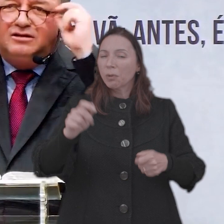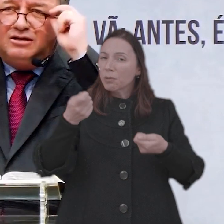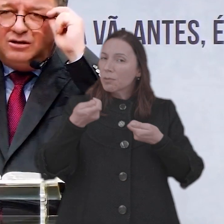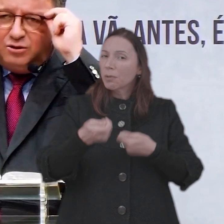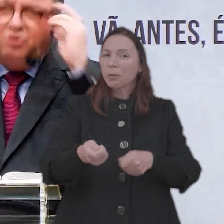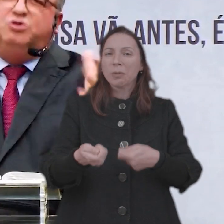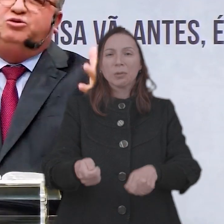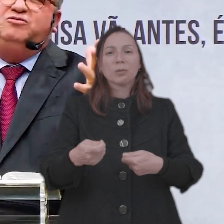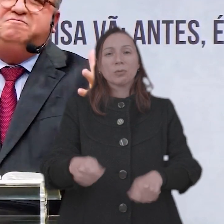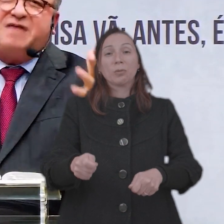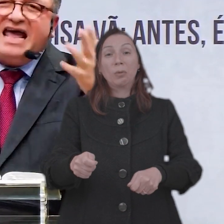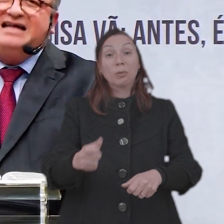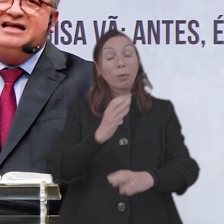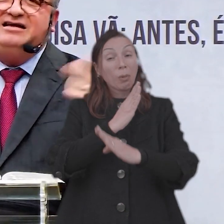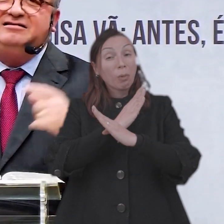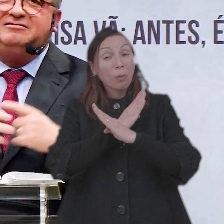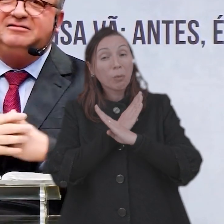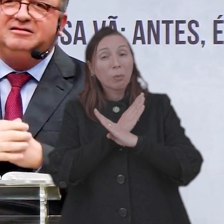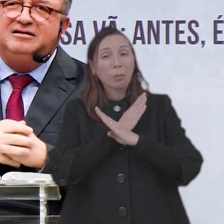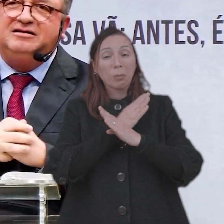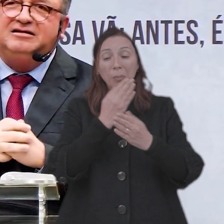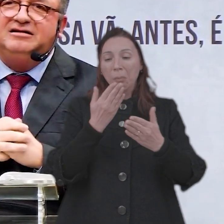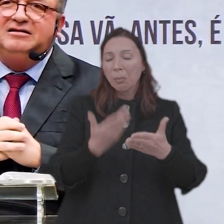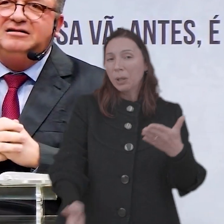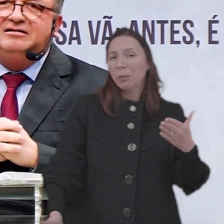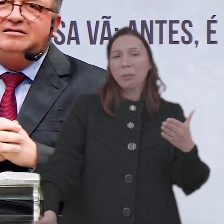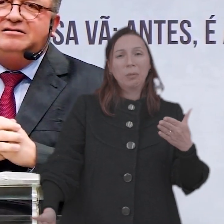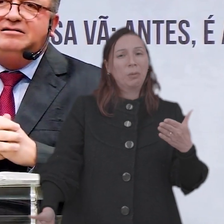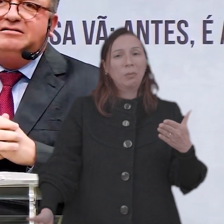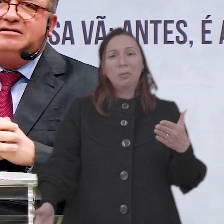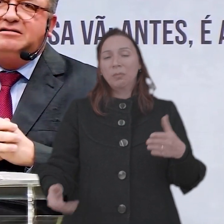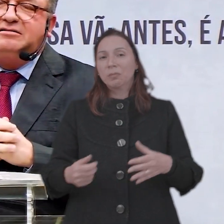tentações, luto, perda.